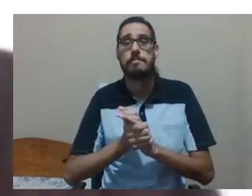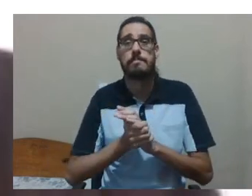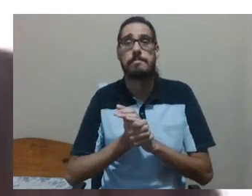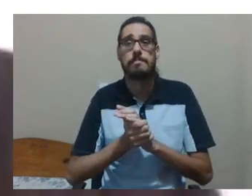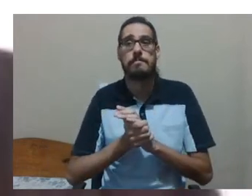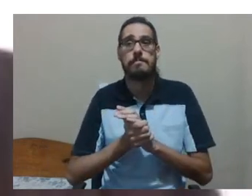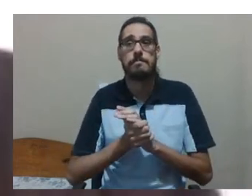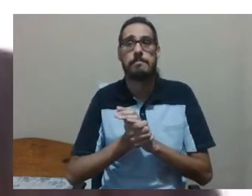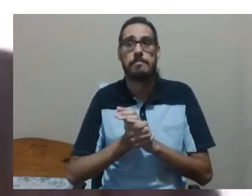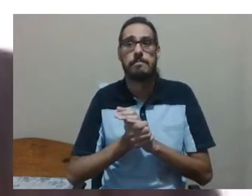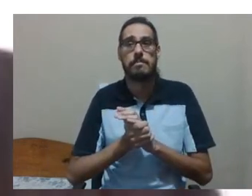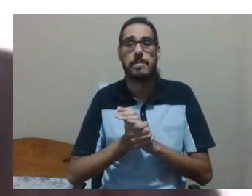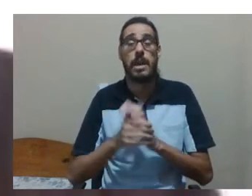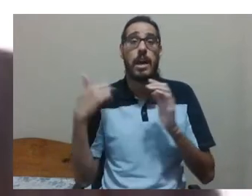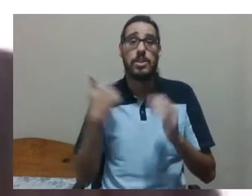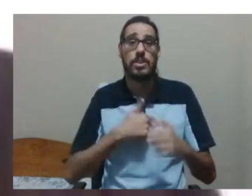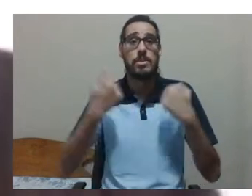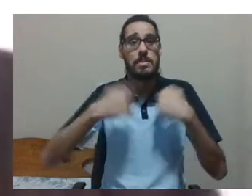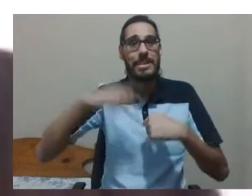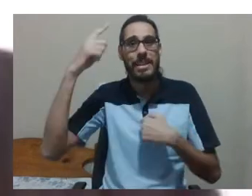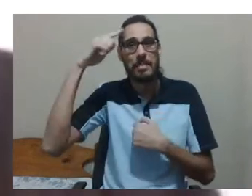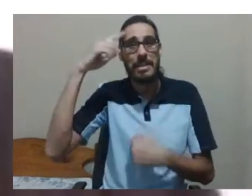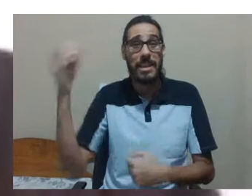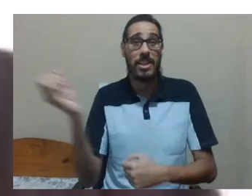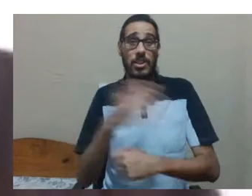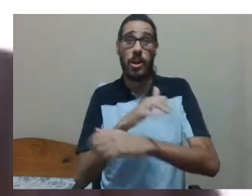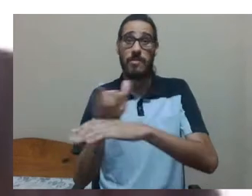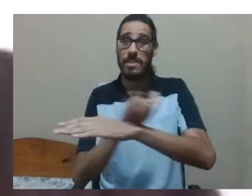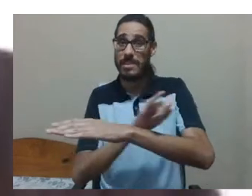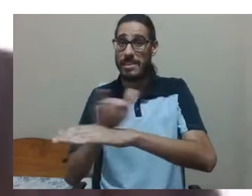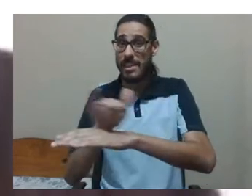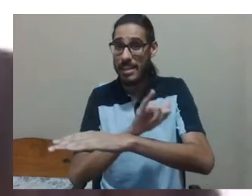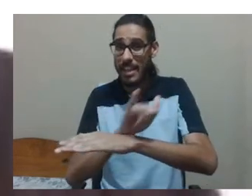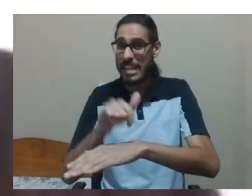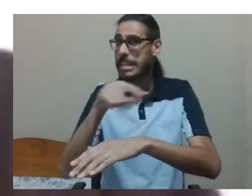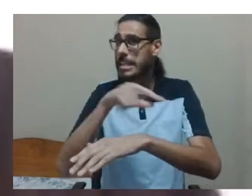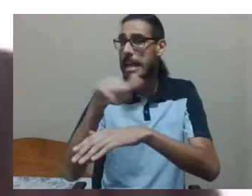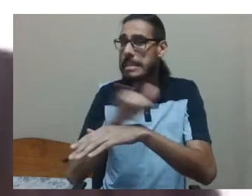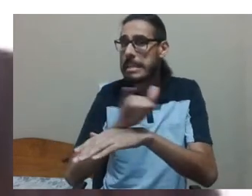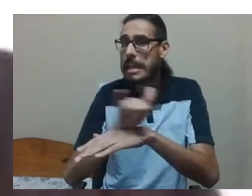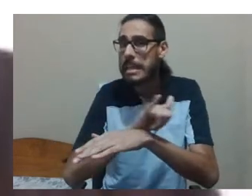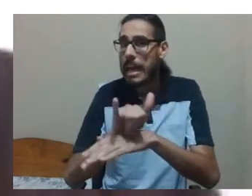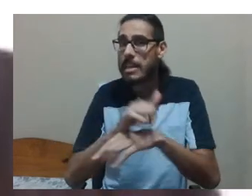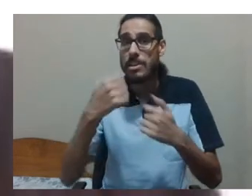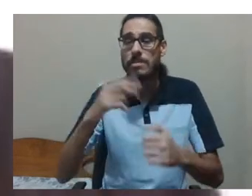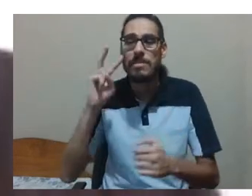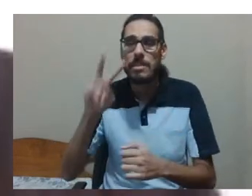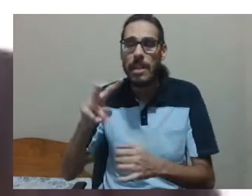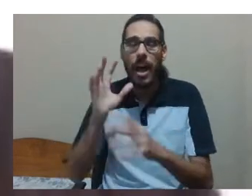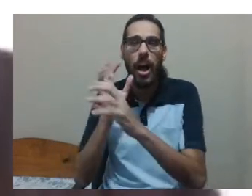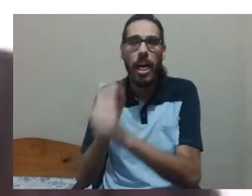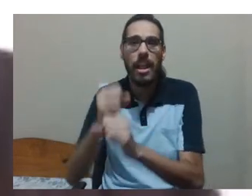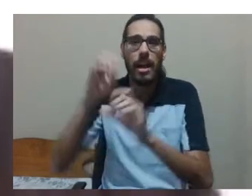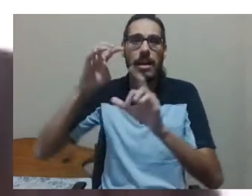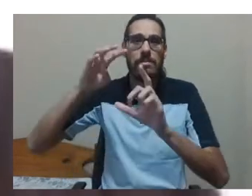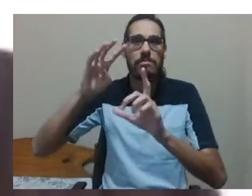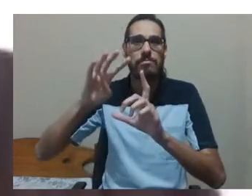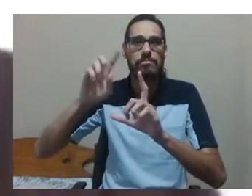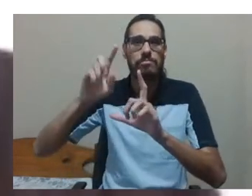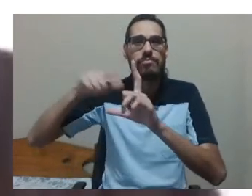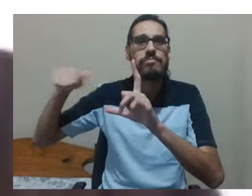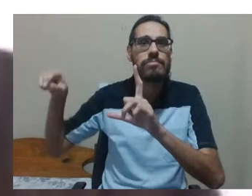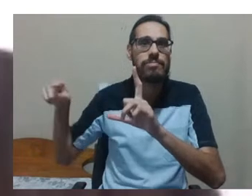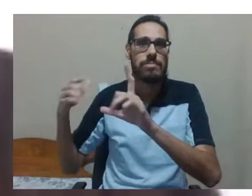novas estratégias, ok? E essas novas estratégias precisam ser baseadas em números. Não tem como quantificar quatro pontas